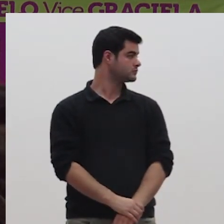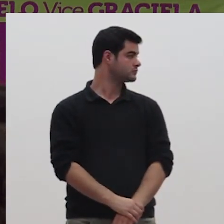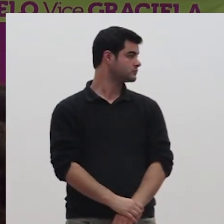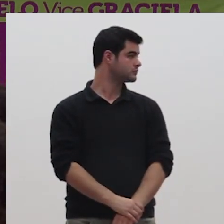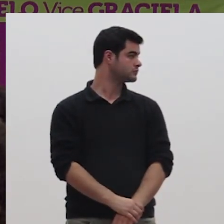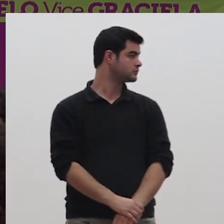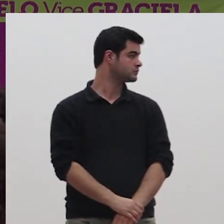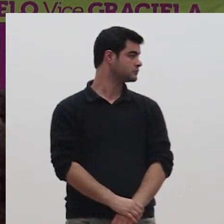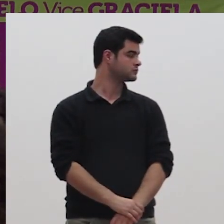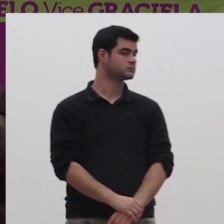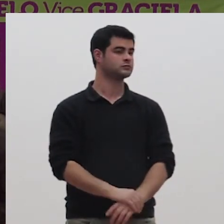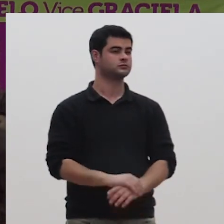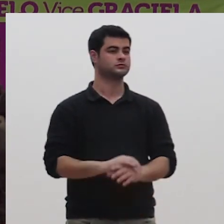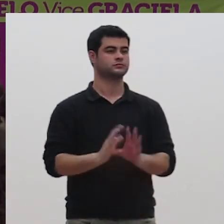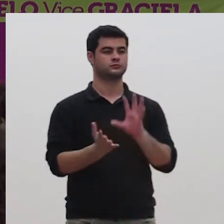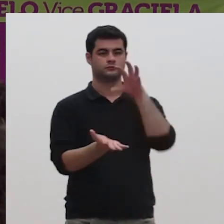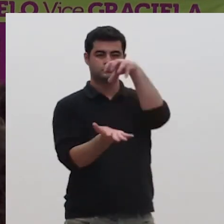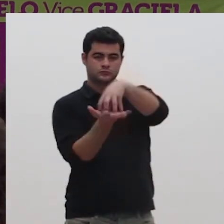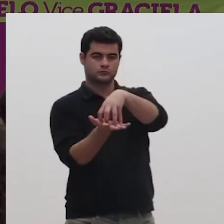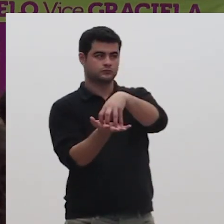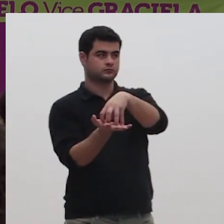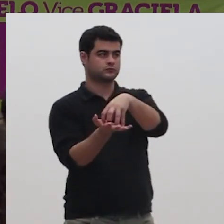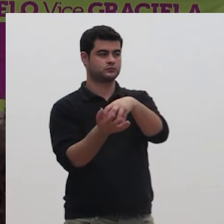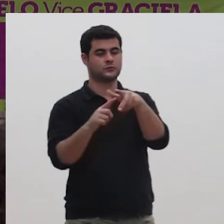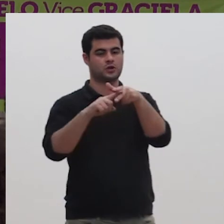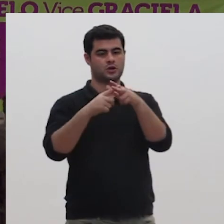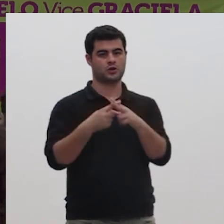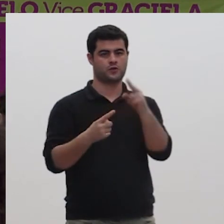Estatuinte Reforma Universitária.